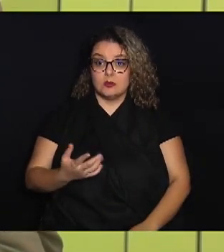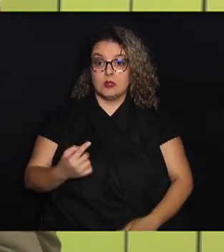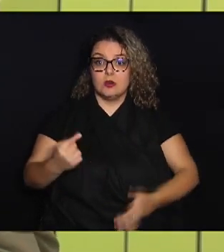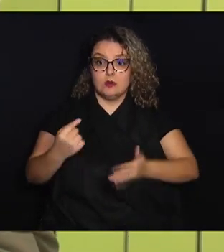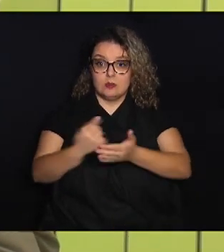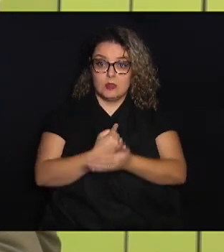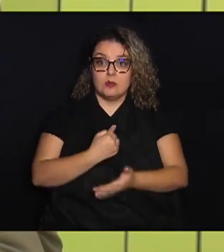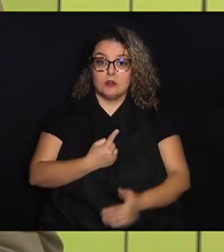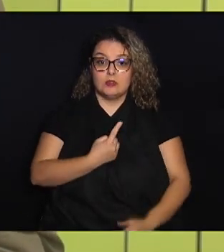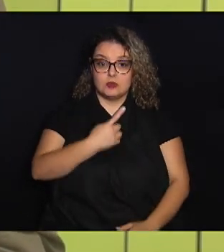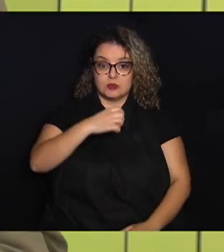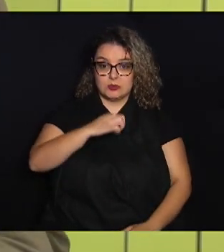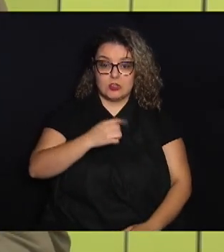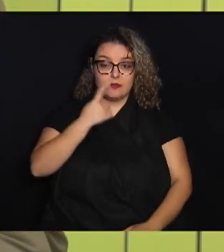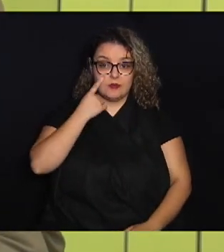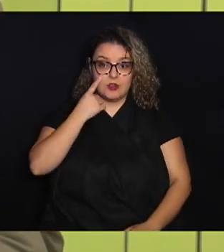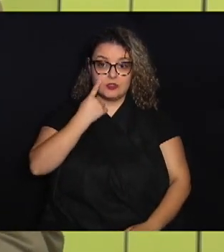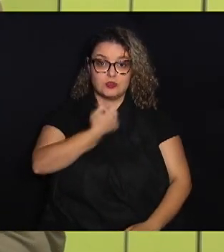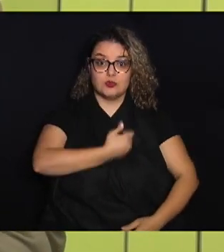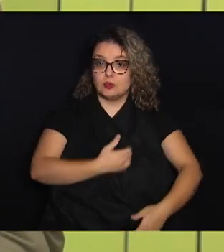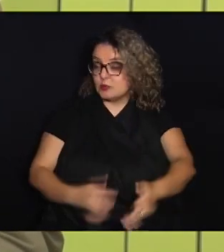pergunta no 19, é o WhatsApp